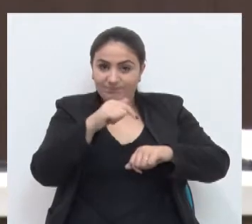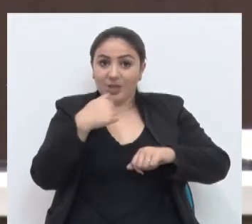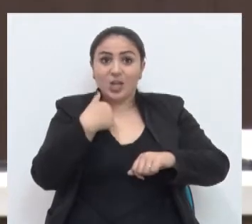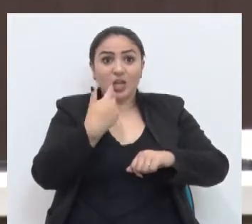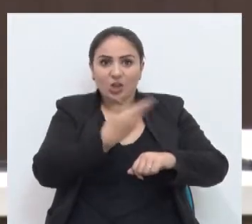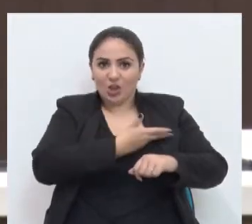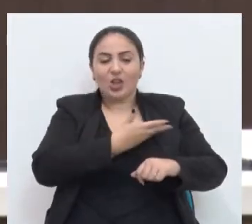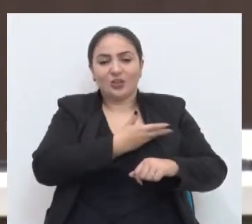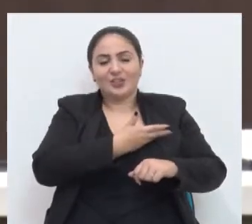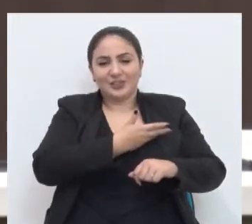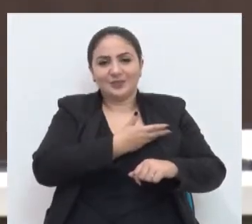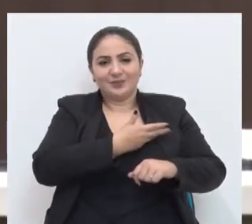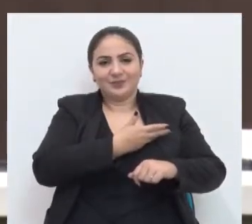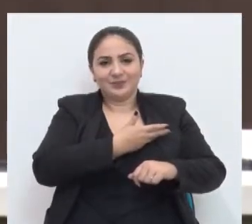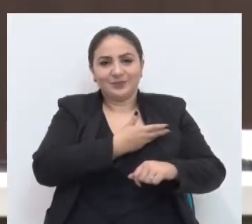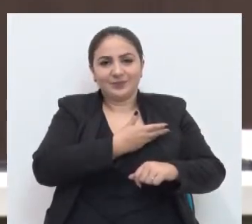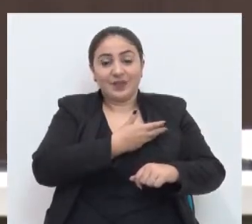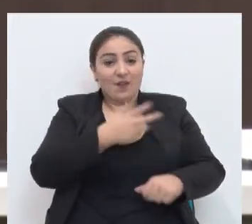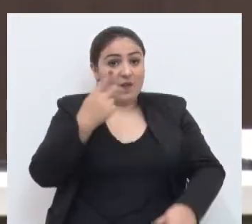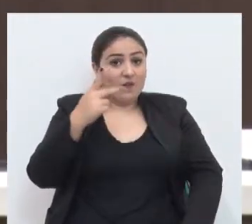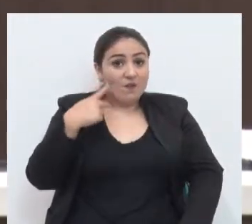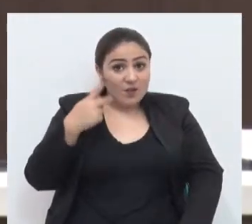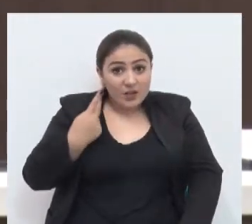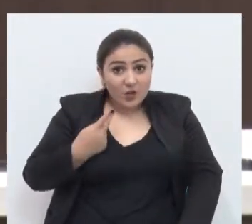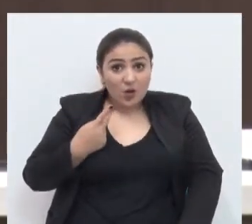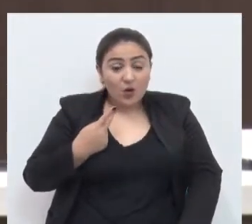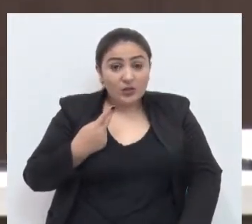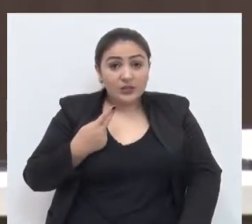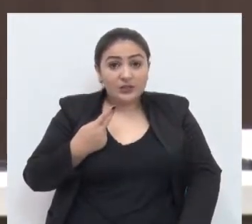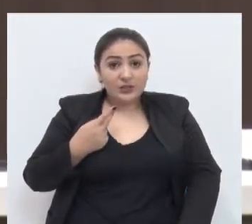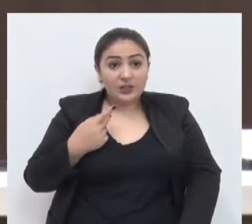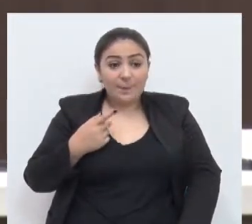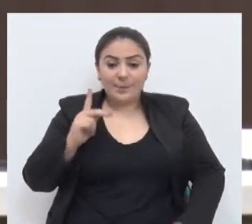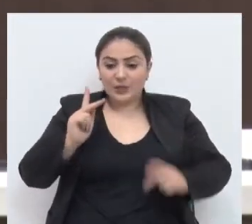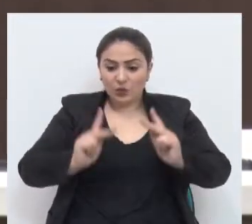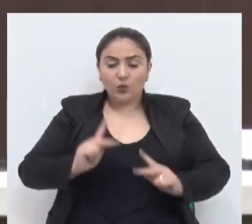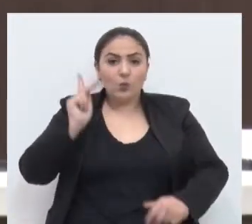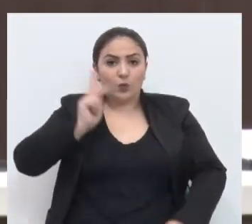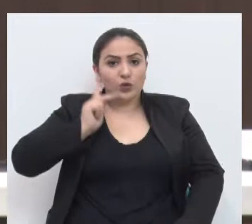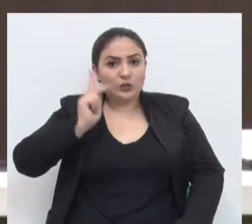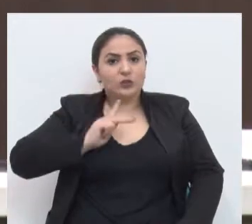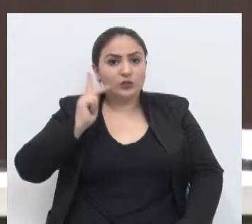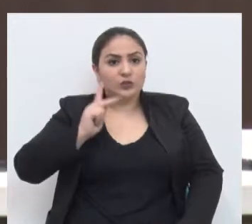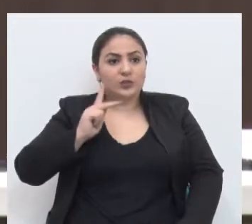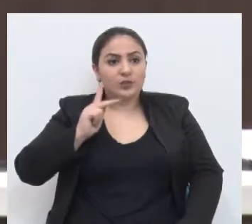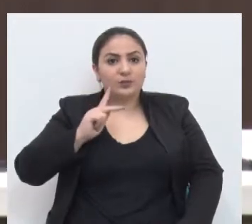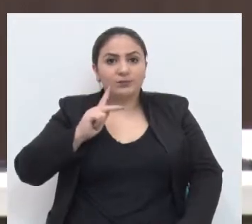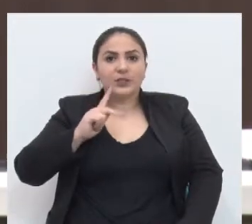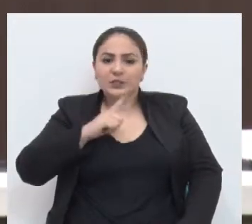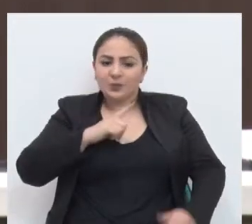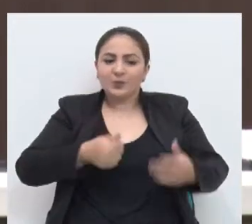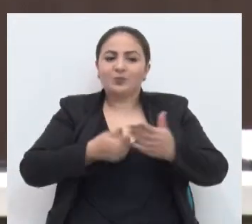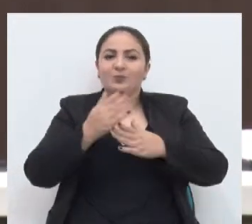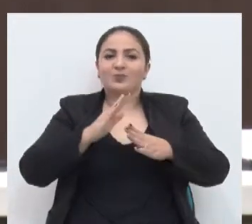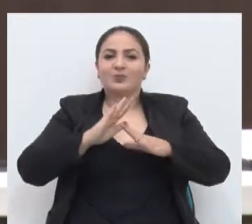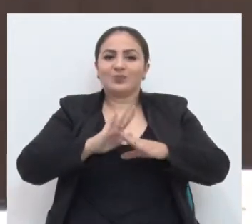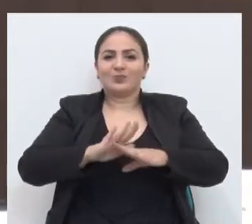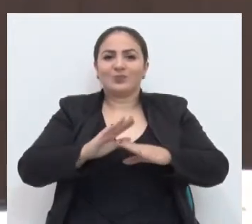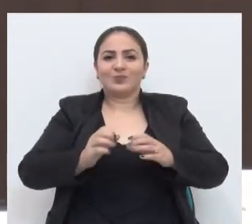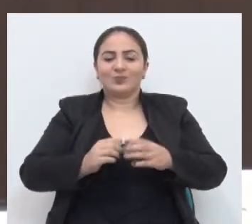Fundo que todos nós, vereadores, agentes políticos, estamos incumbidos de